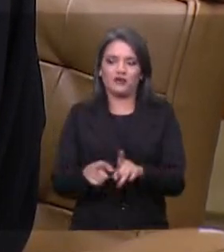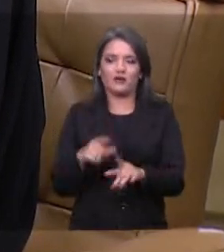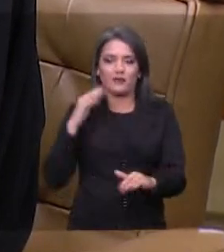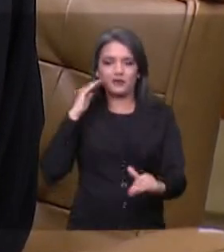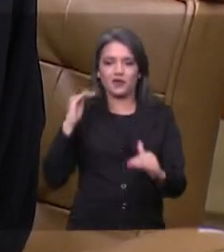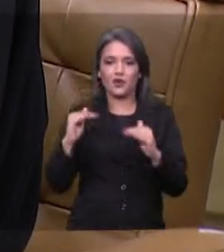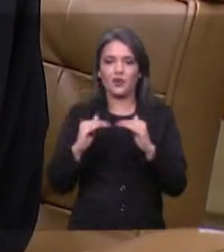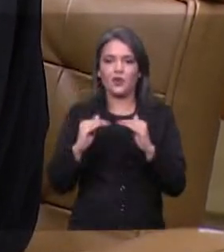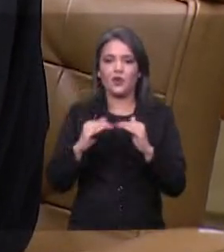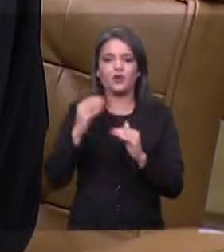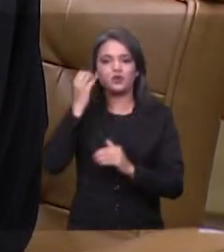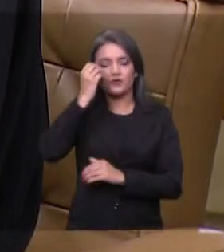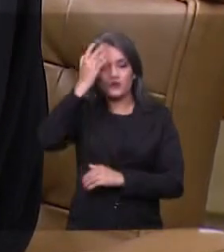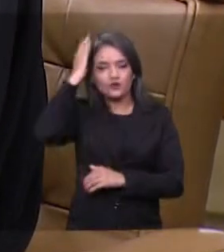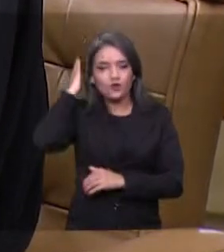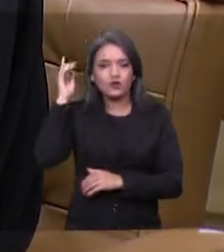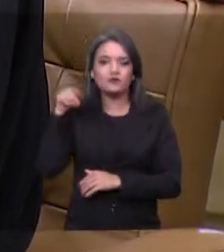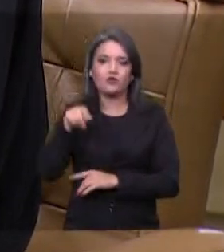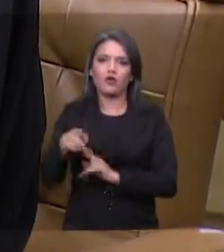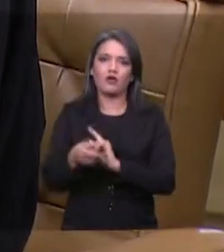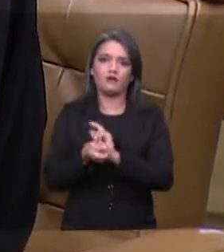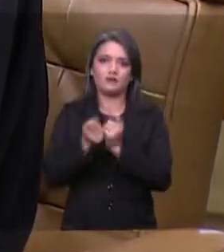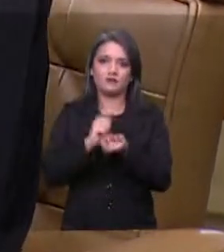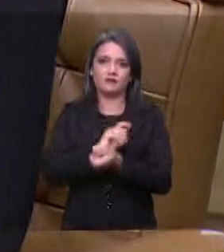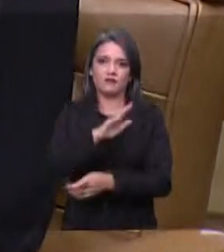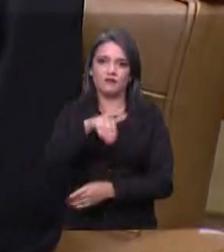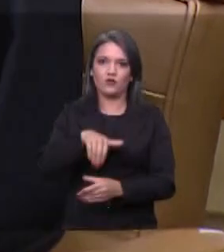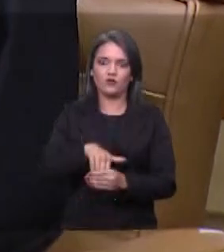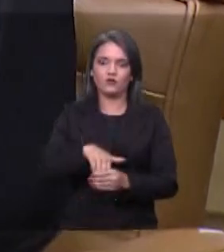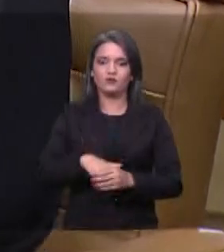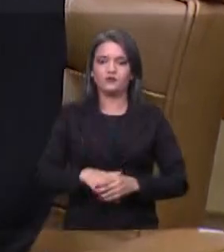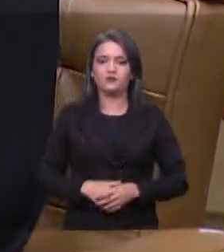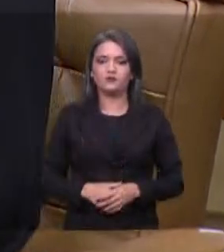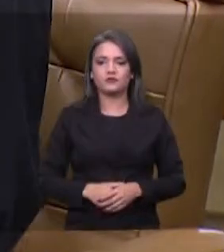que também aderiu a essa interpretação.